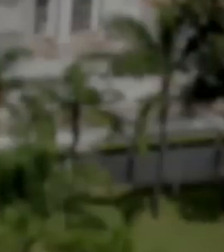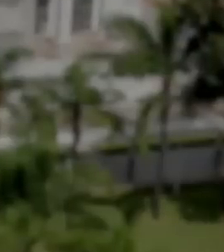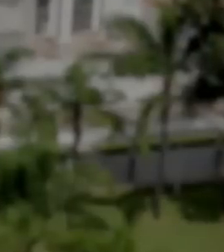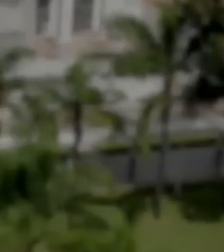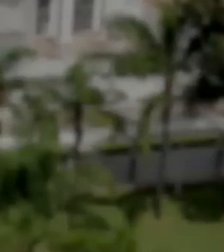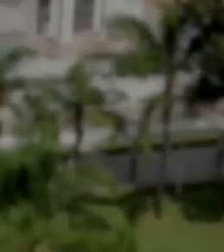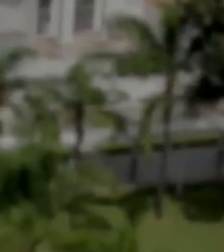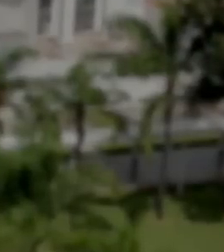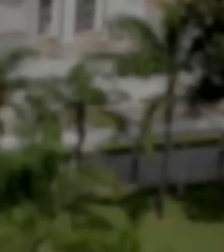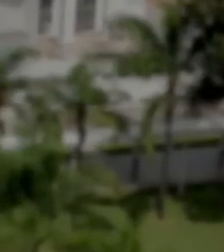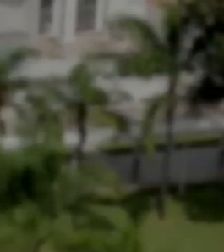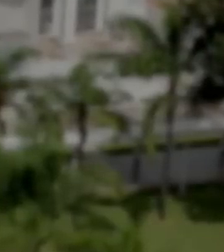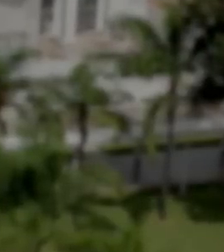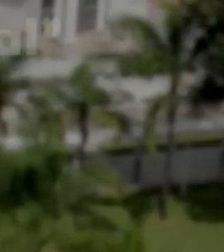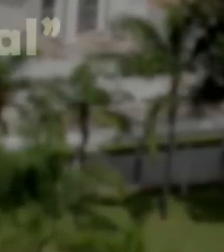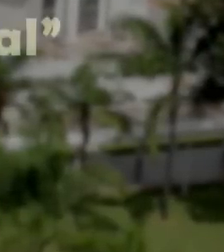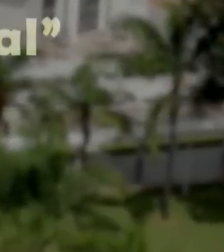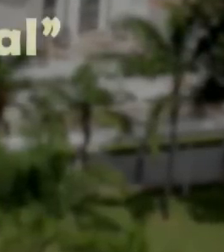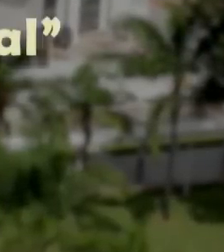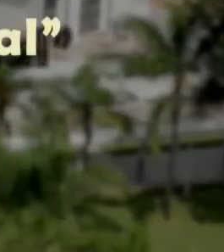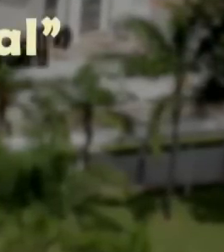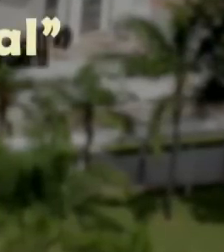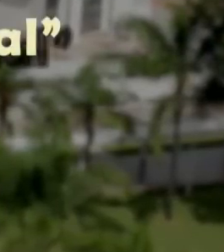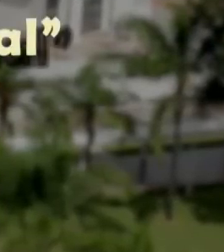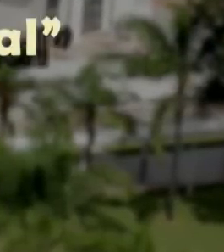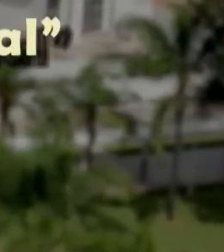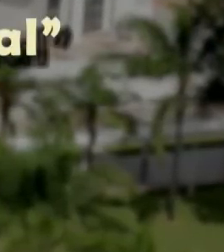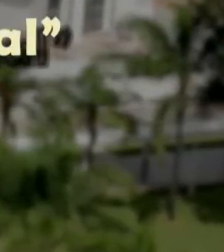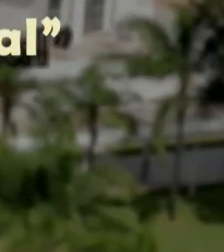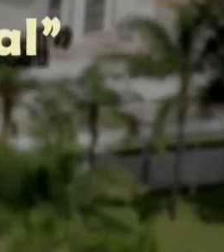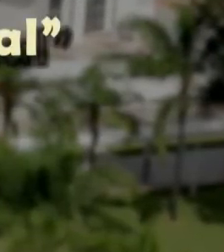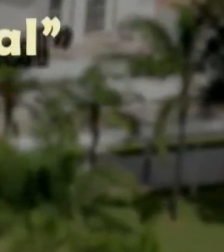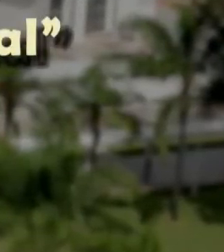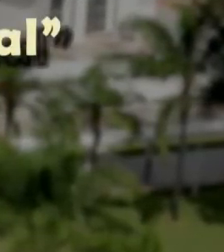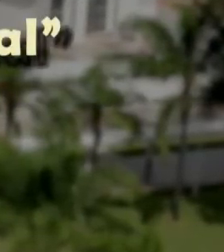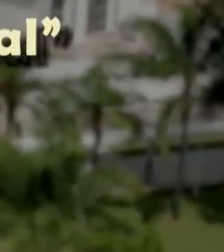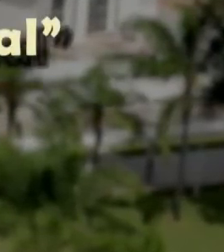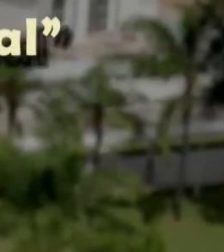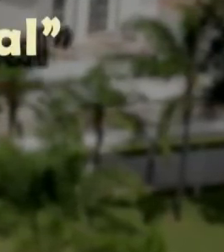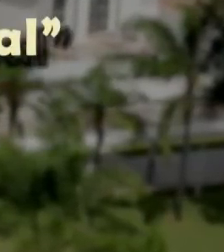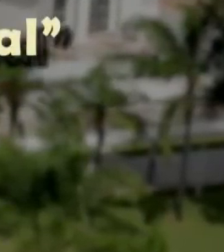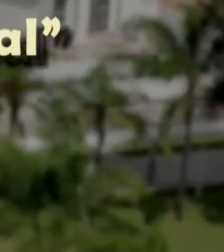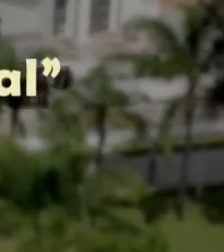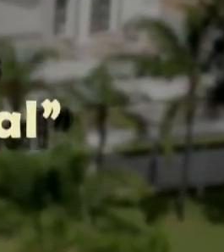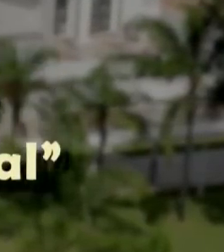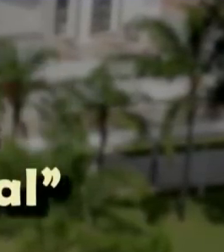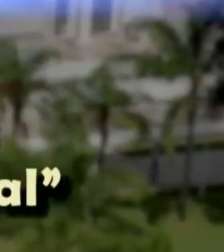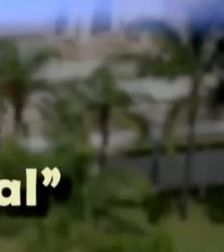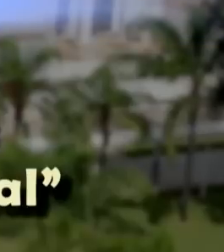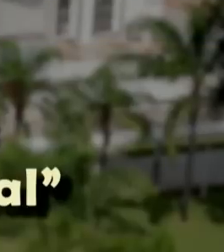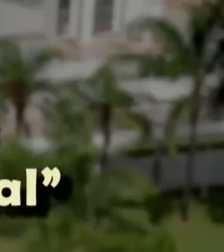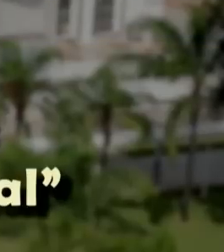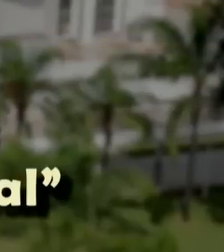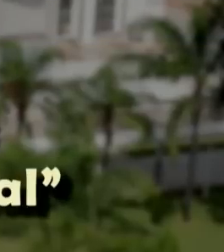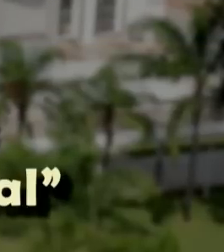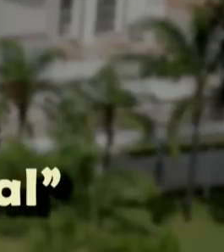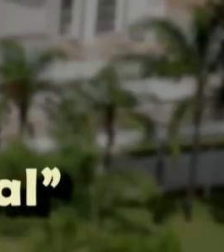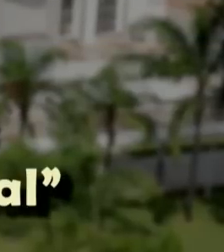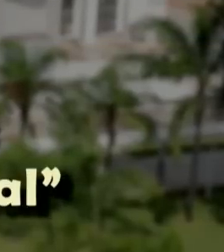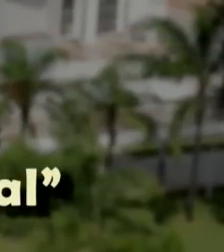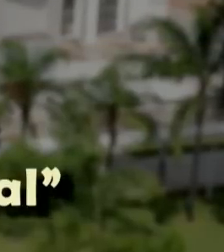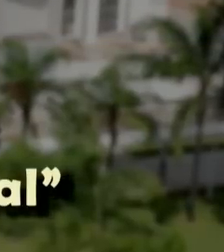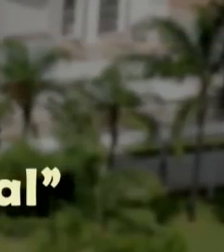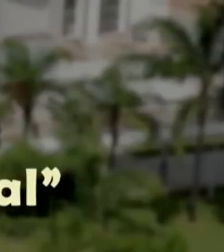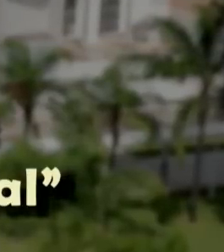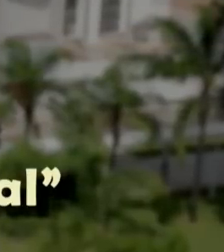O Ministério Mulher Cristã em Missão convida para a palestra A Mulher Cristã e os Desafios do Mundo Atual, que ocorrerá no próximo dia